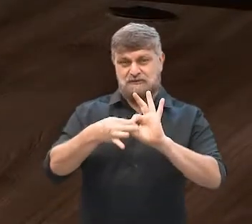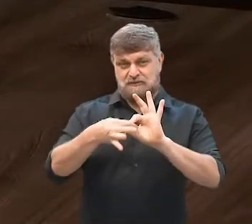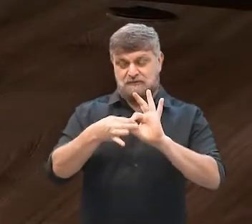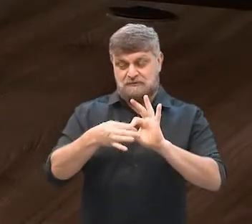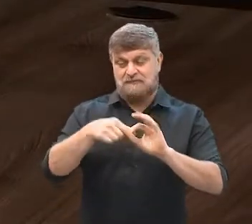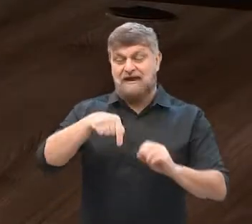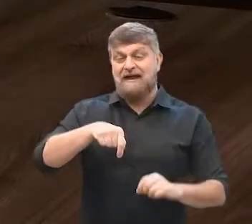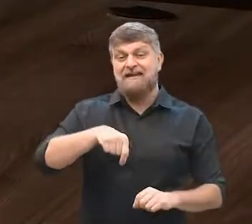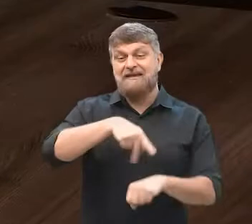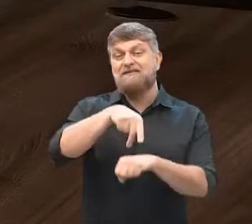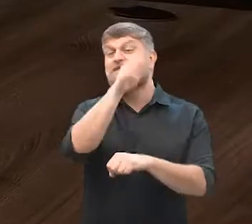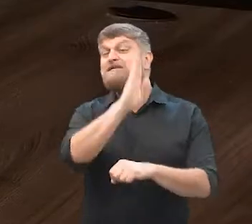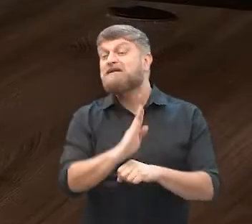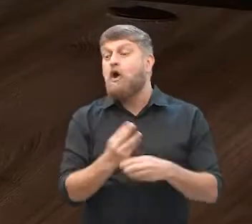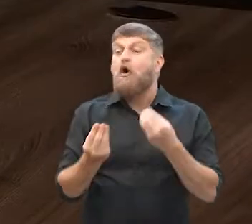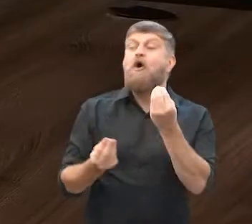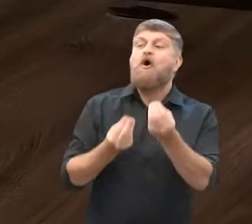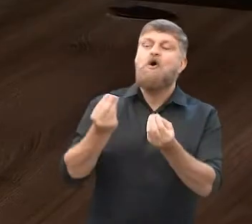aqui no Brasil?